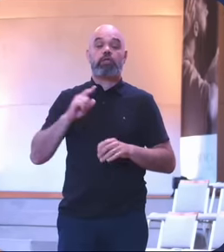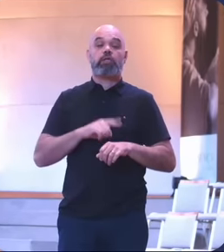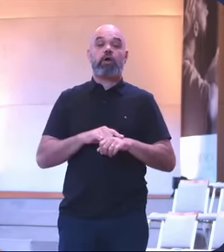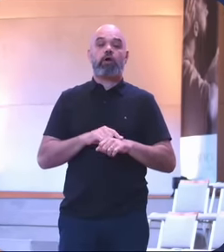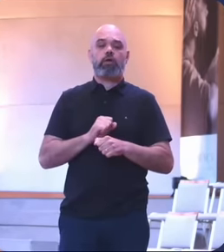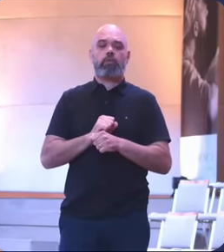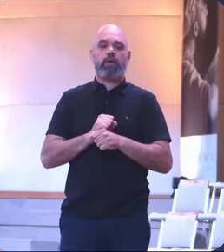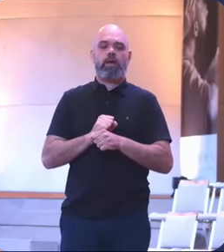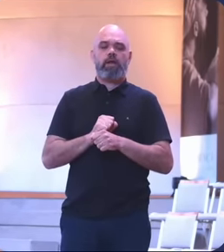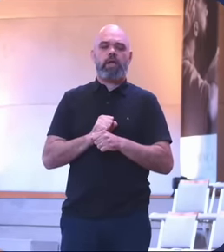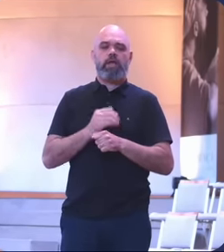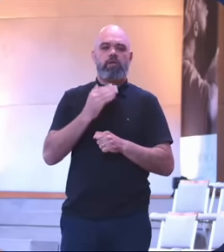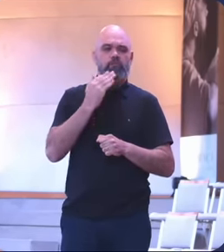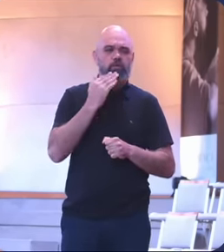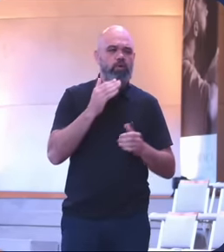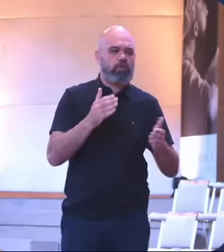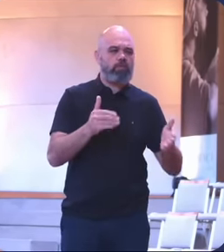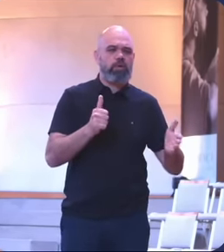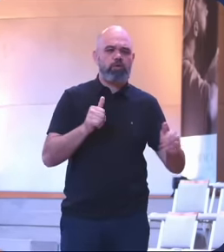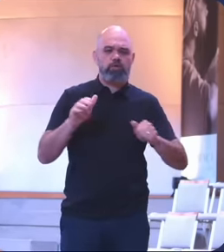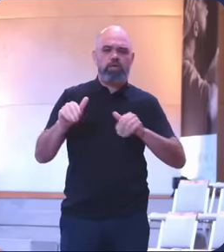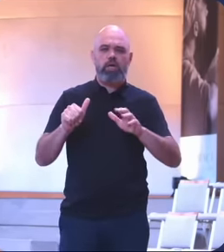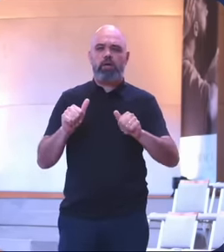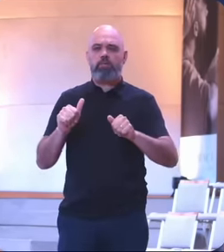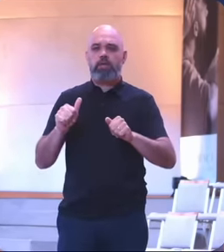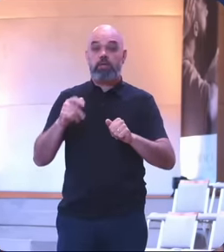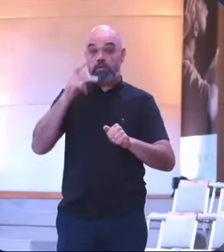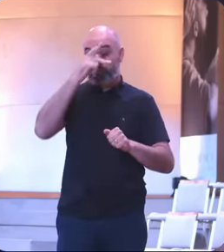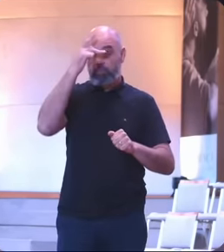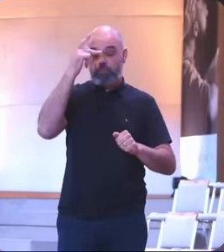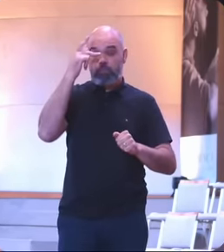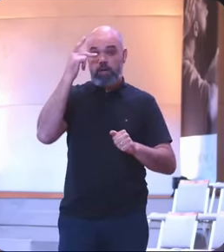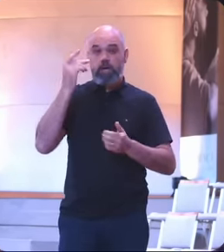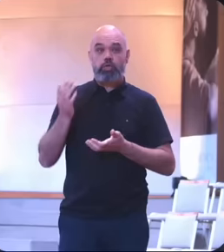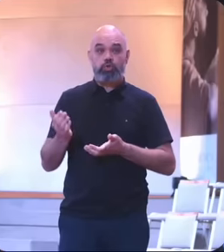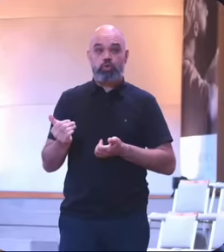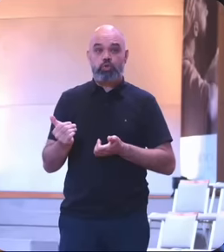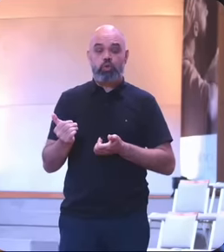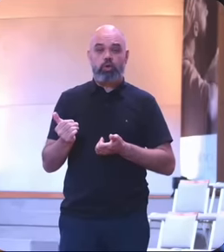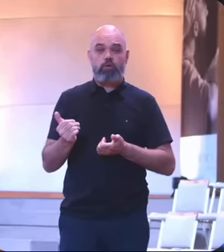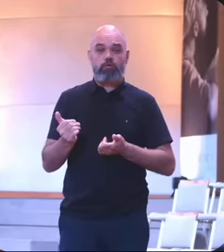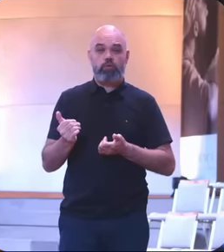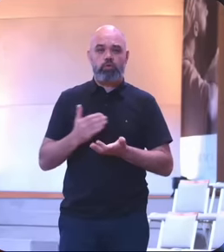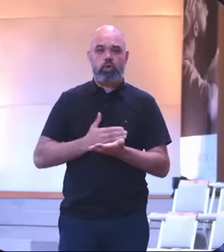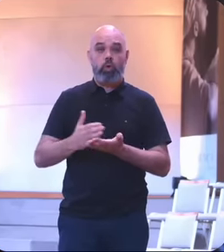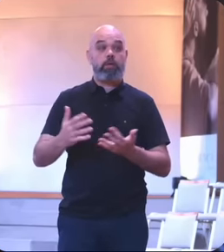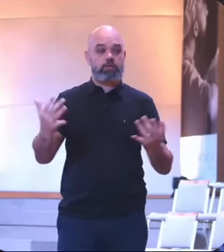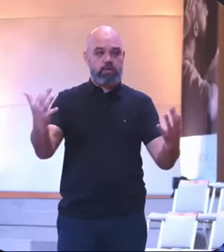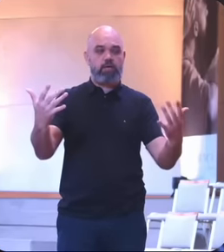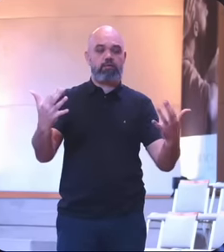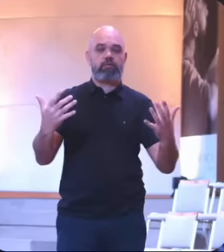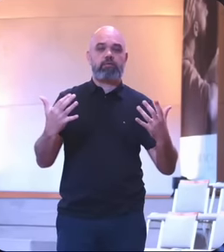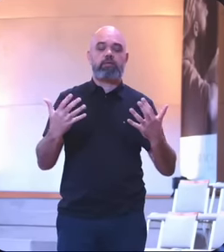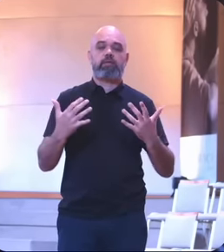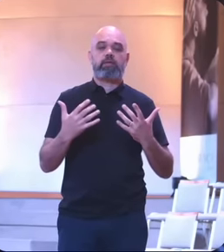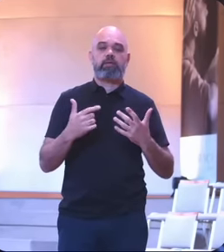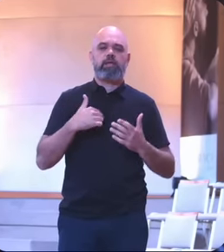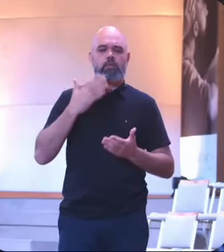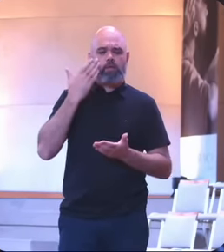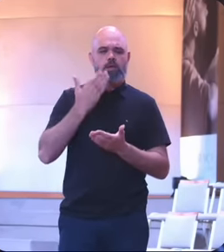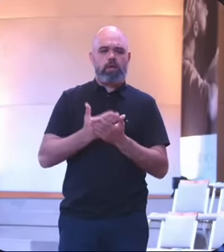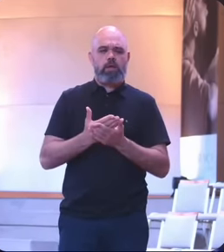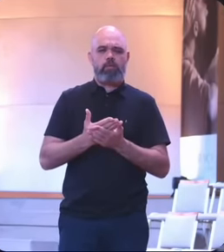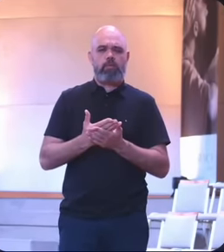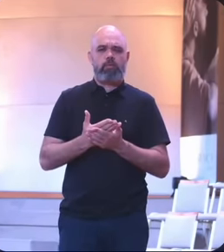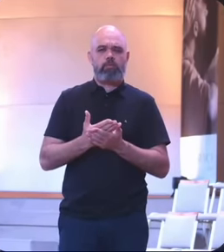em Portugal, alguns pais de algumas jovens que estavam ali começaram a vir à frente. E eu me lembro